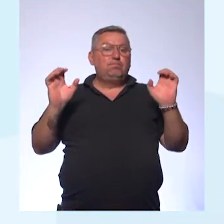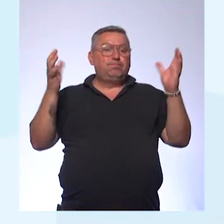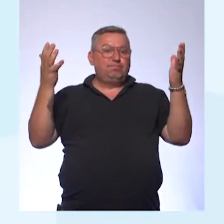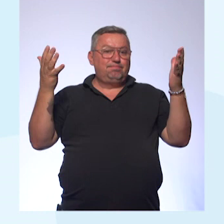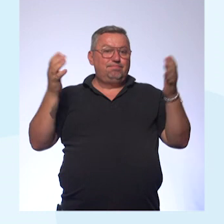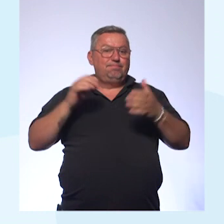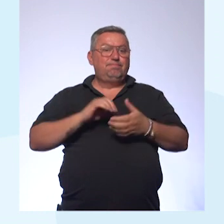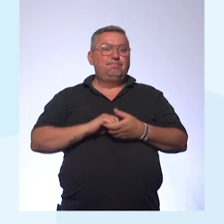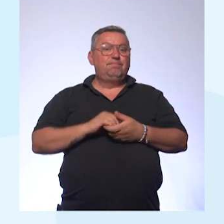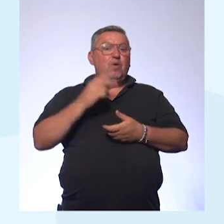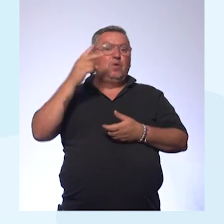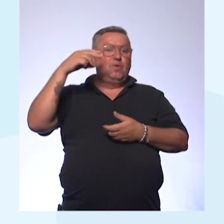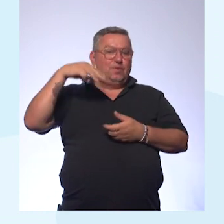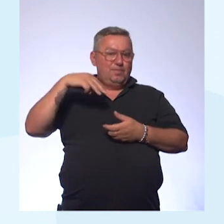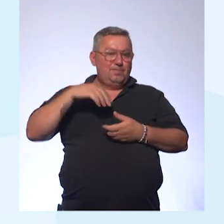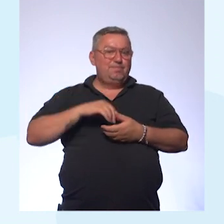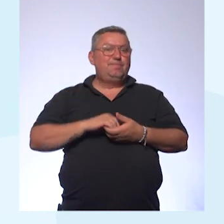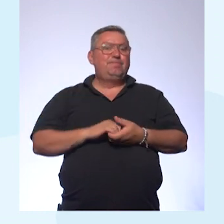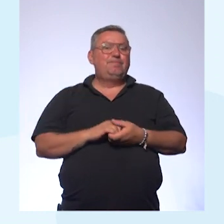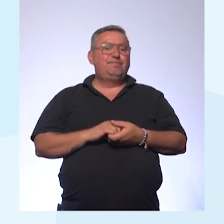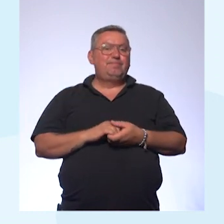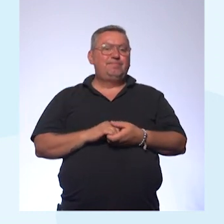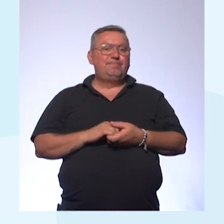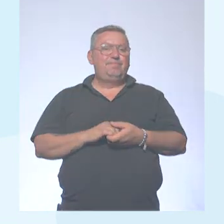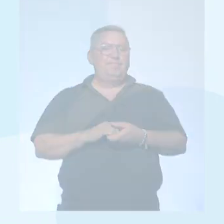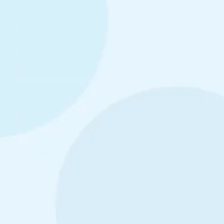bom? 2 minutinhos.